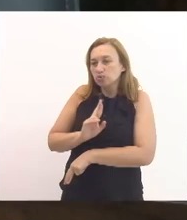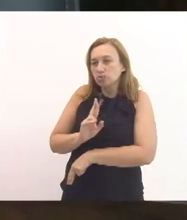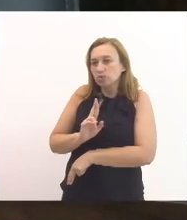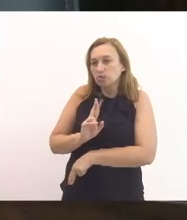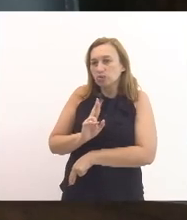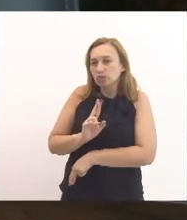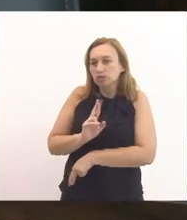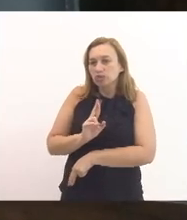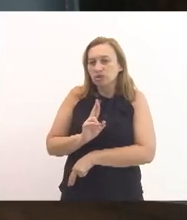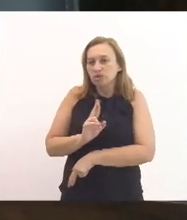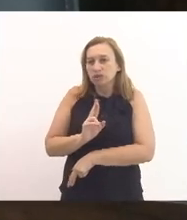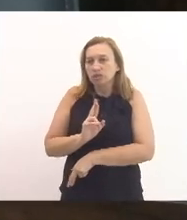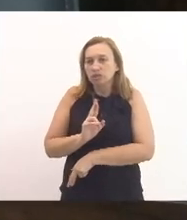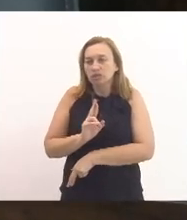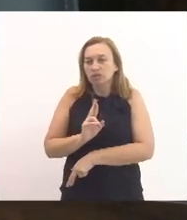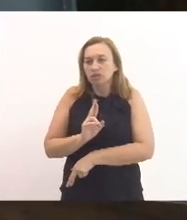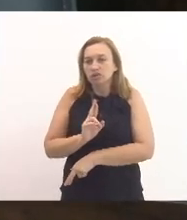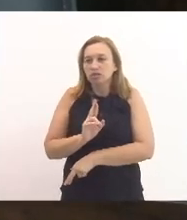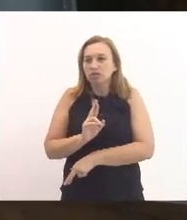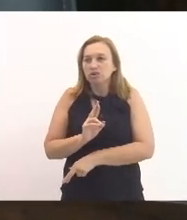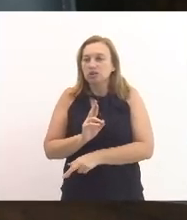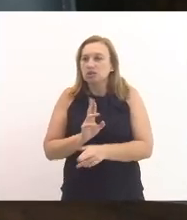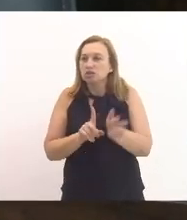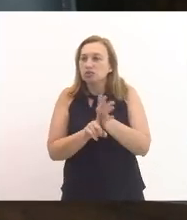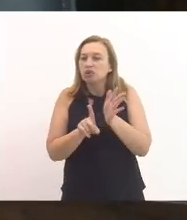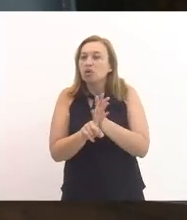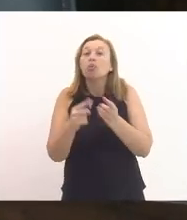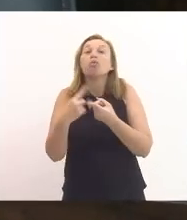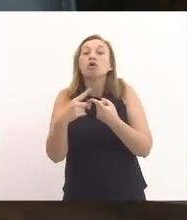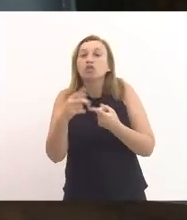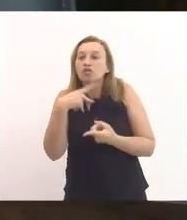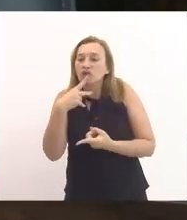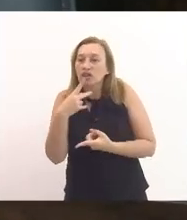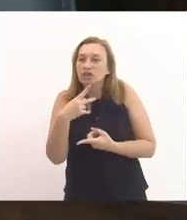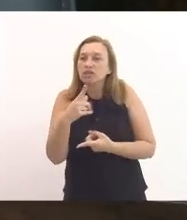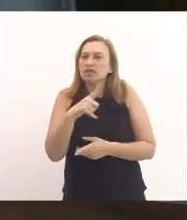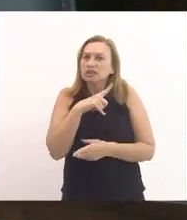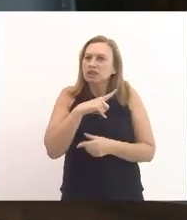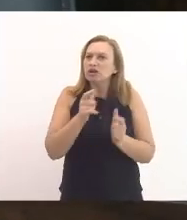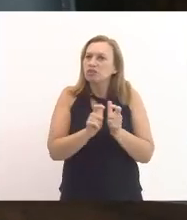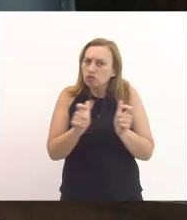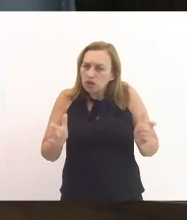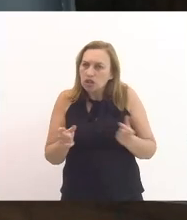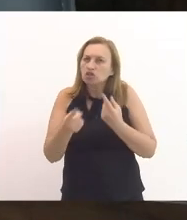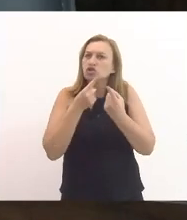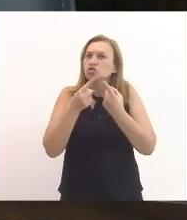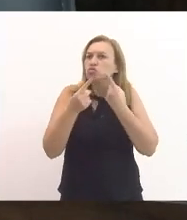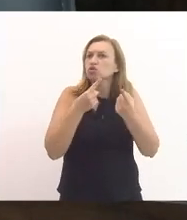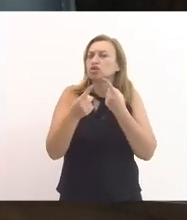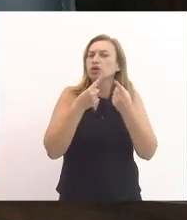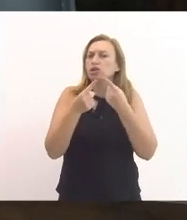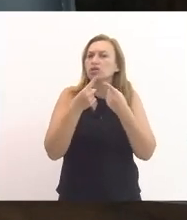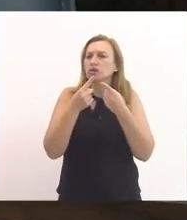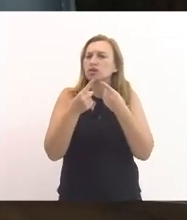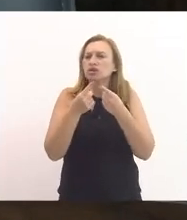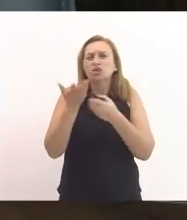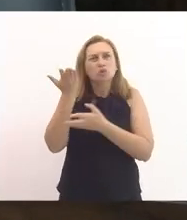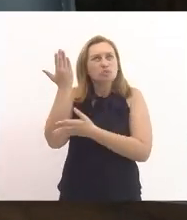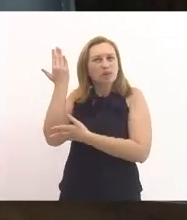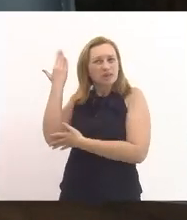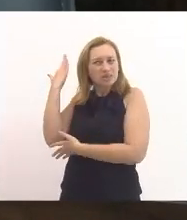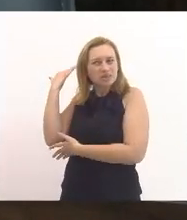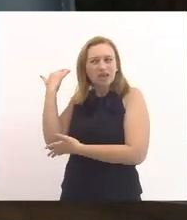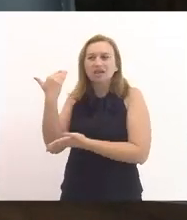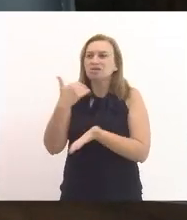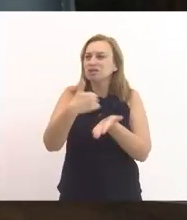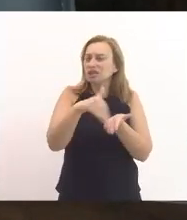às indagações as observações por que que eu tô falando isso que houve um grande debate é na época que